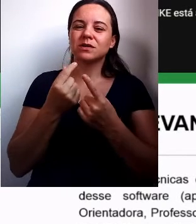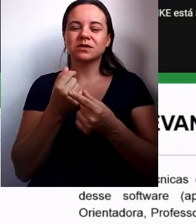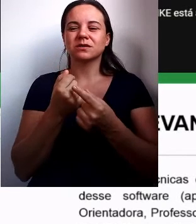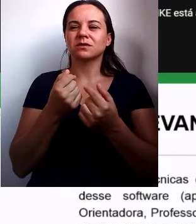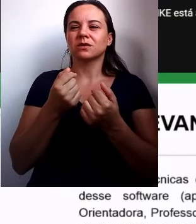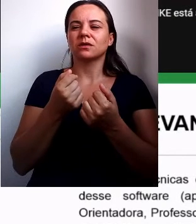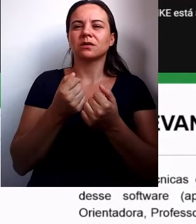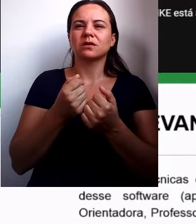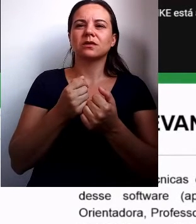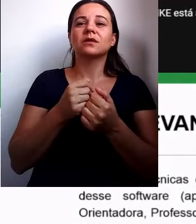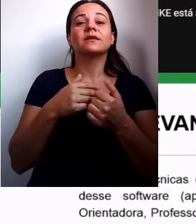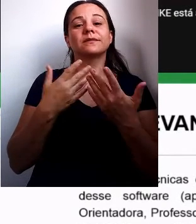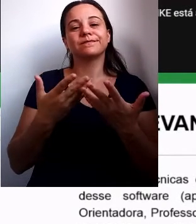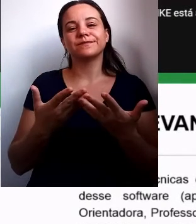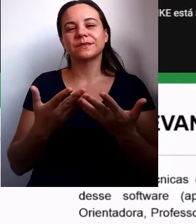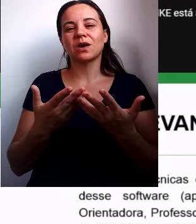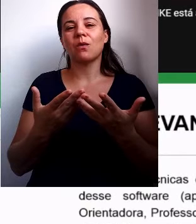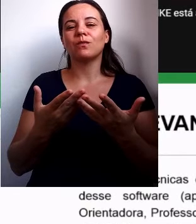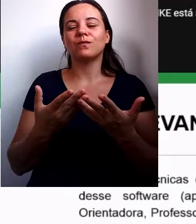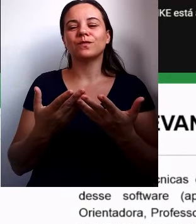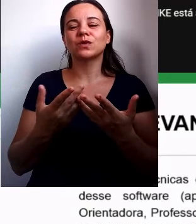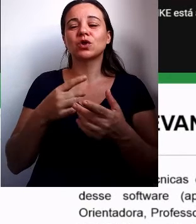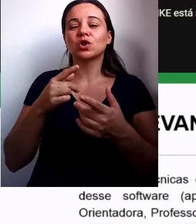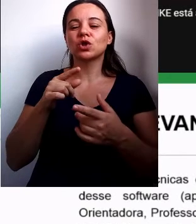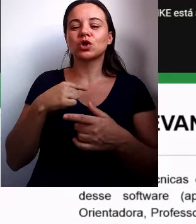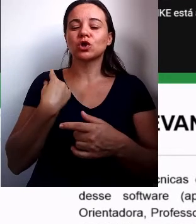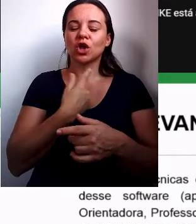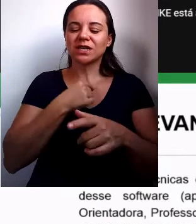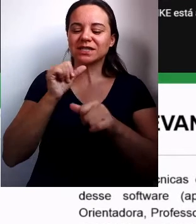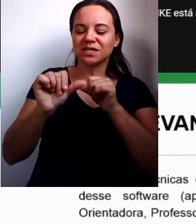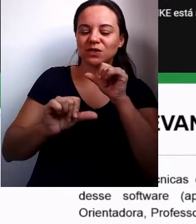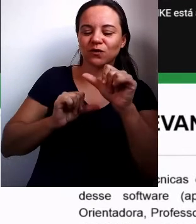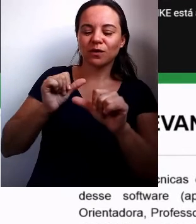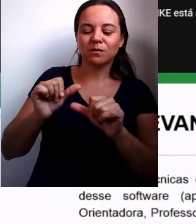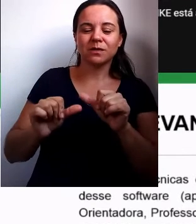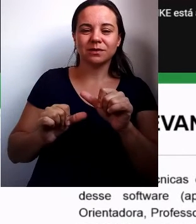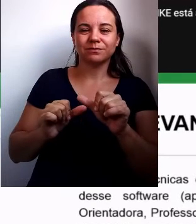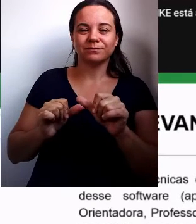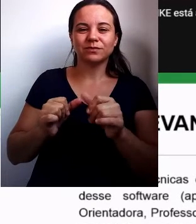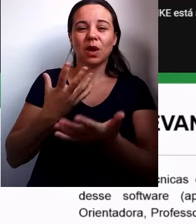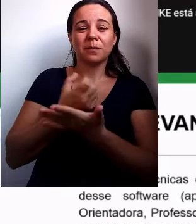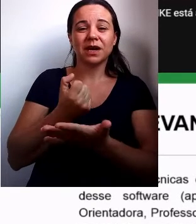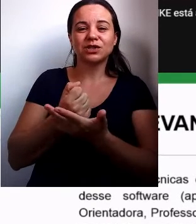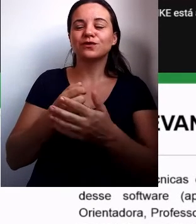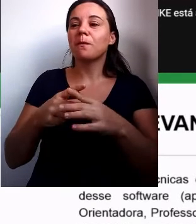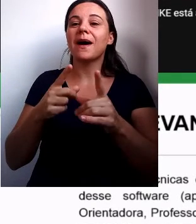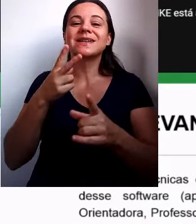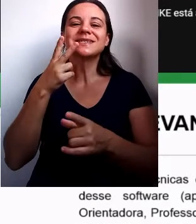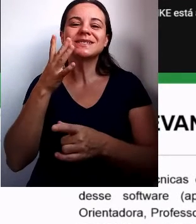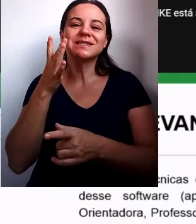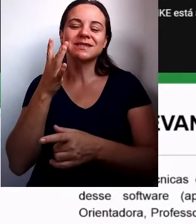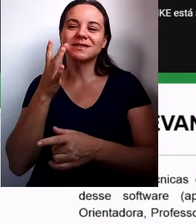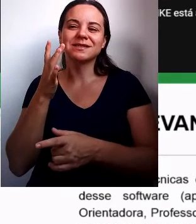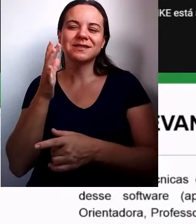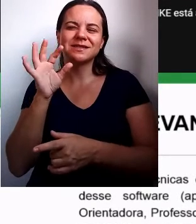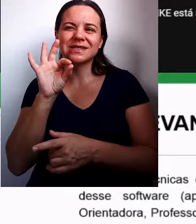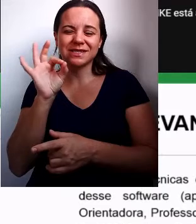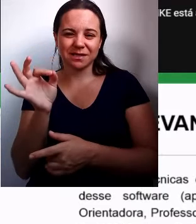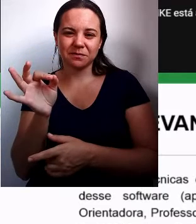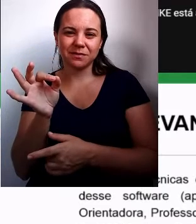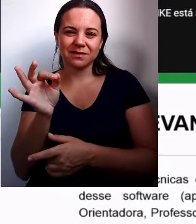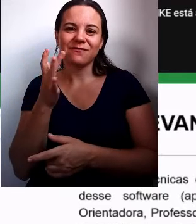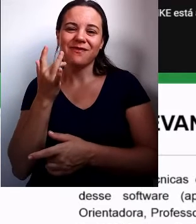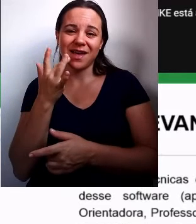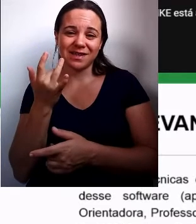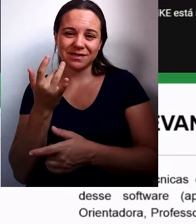interfaces, começamos a deixar ele mais sem muita animação, assim, diferente do que foi projetado pro